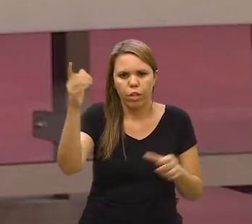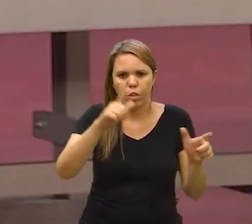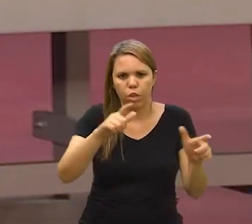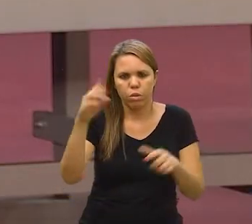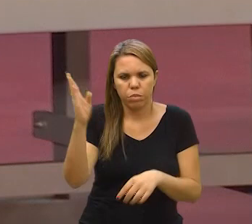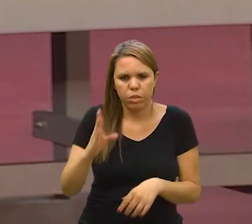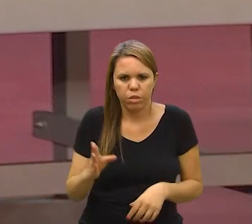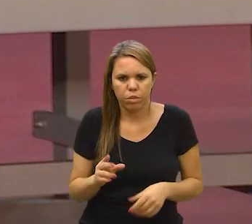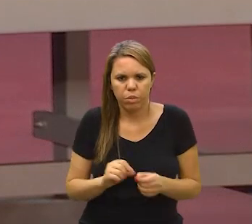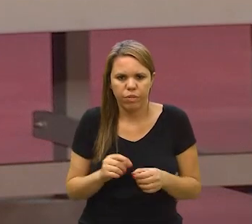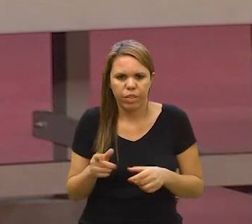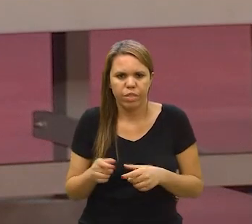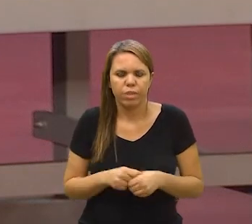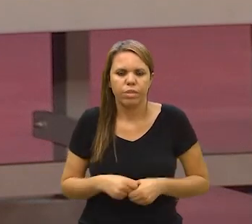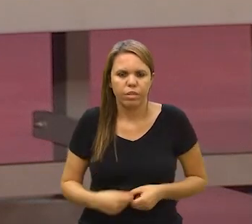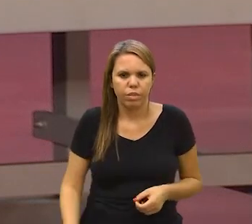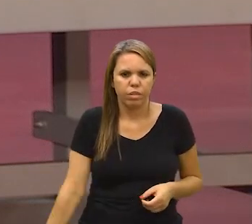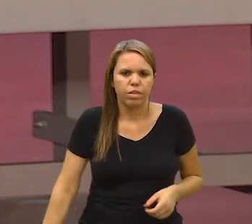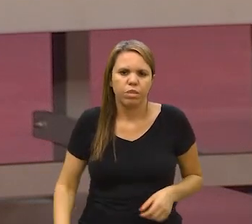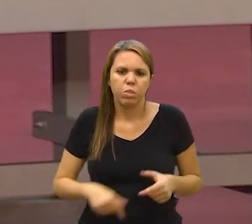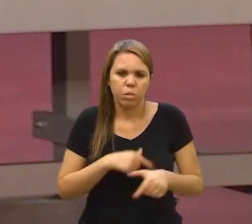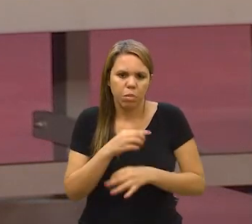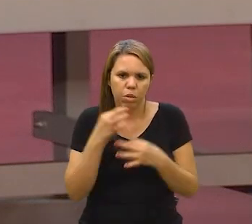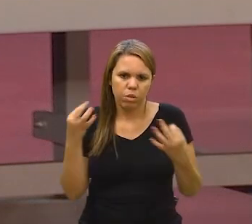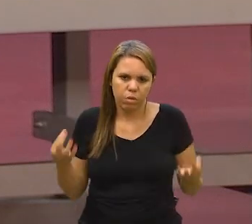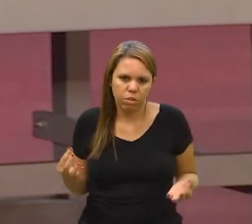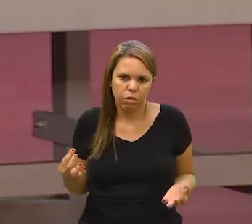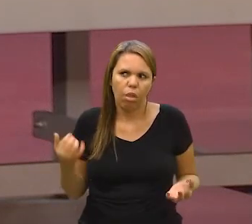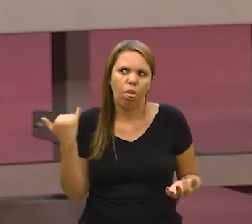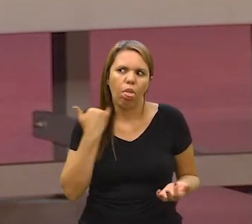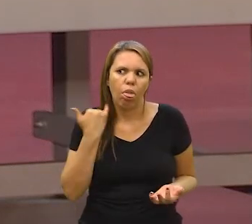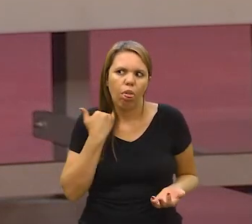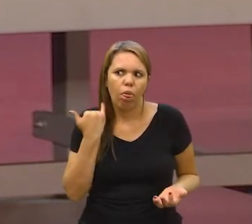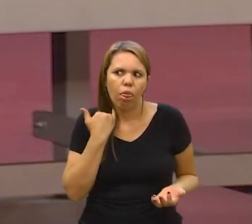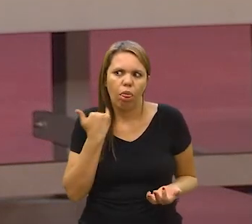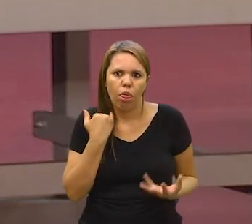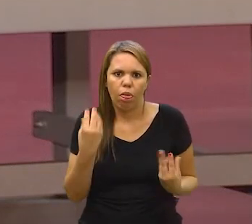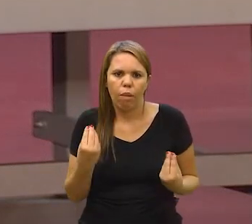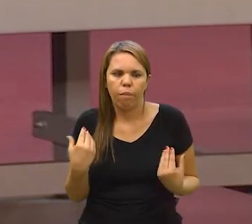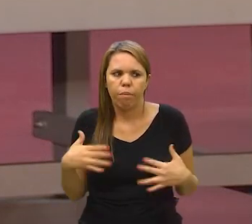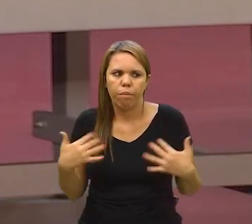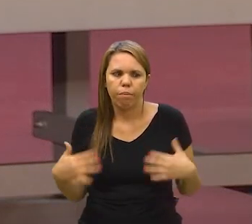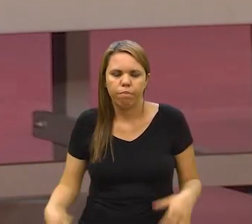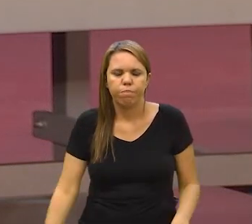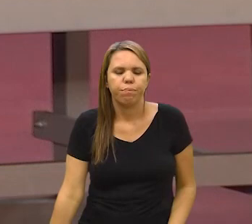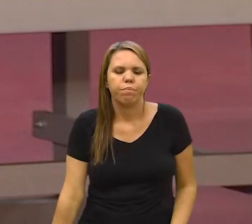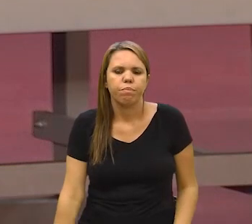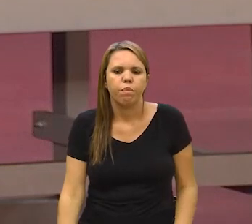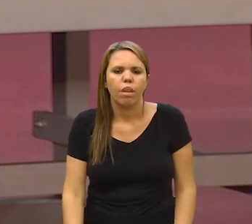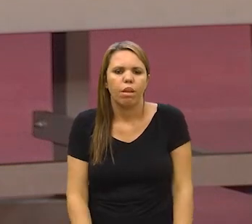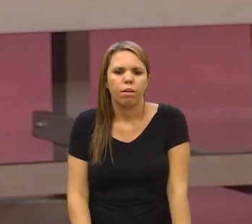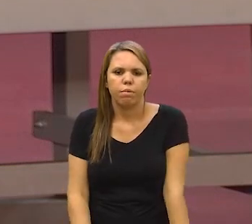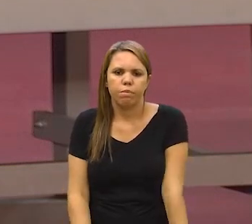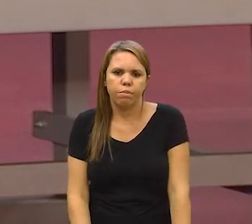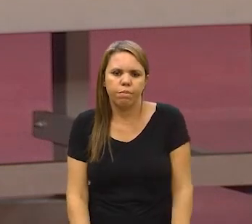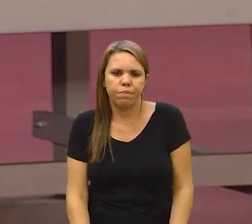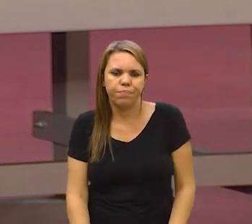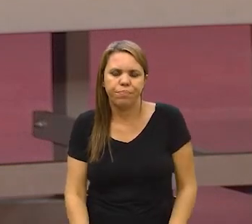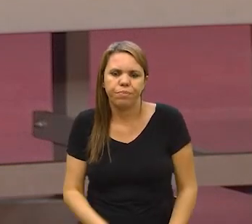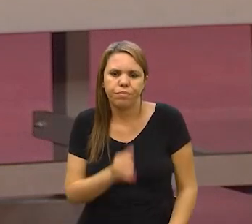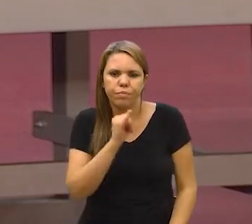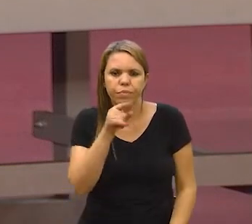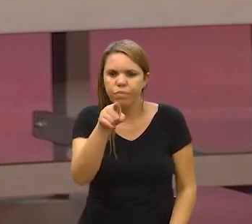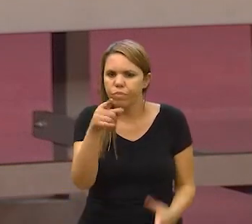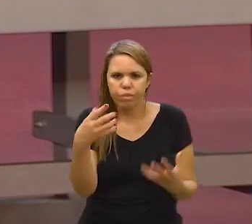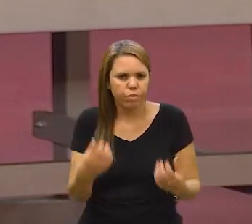fazer. Que legal. Então ficou um trabalho muito bacana, mas deu trabalho, bastante trabalho. E daí falaram, olha, então você